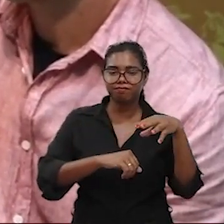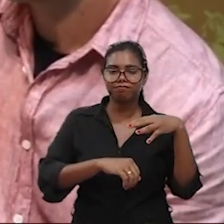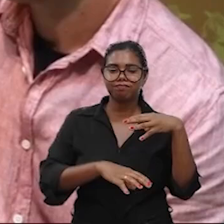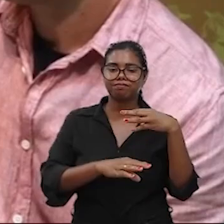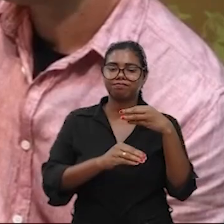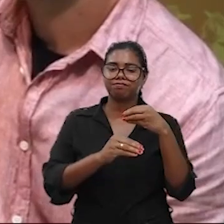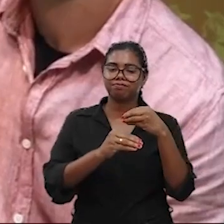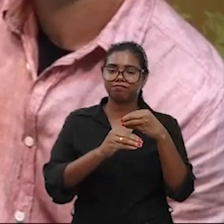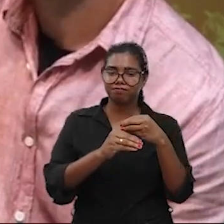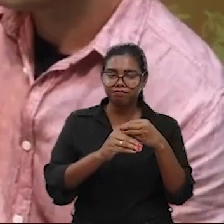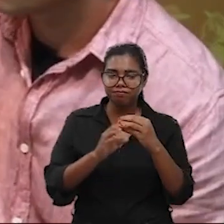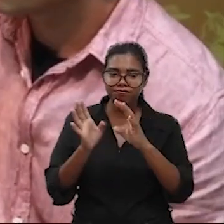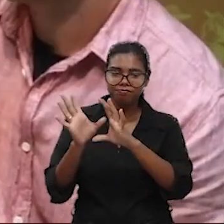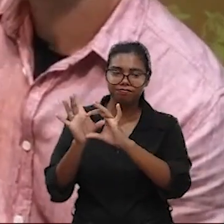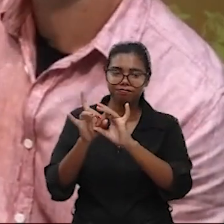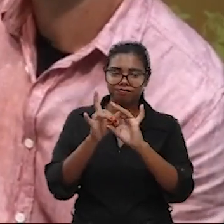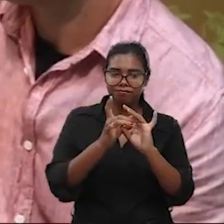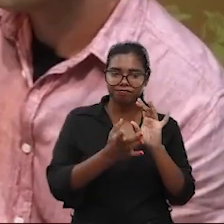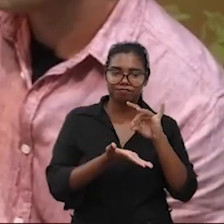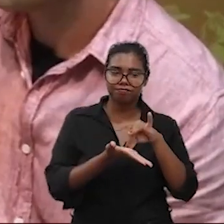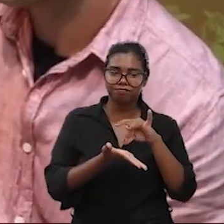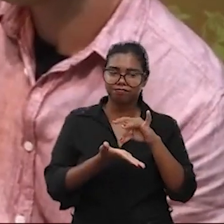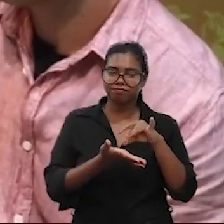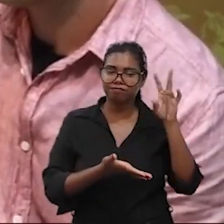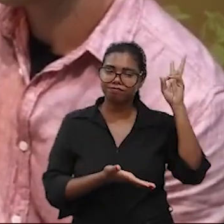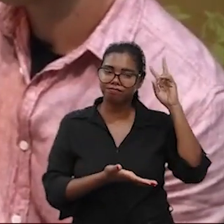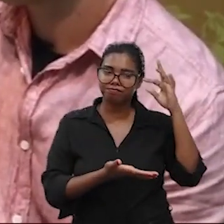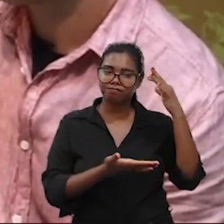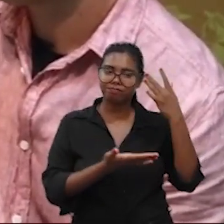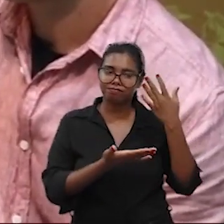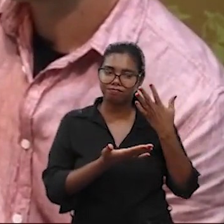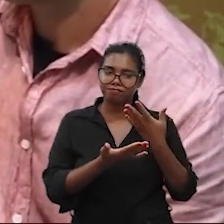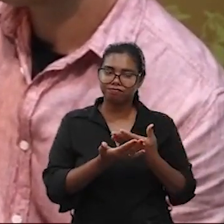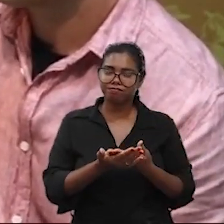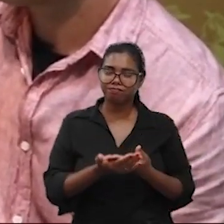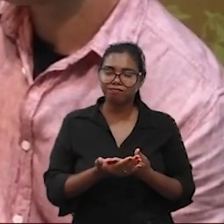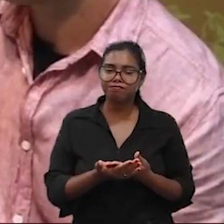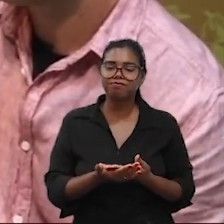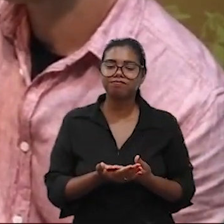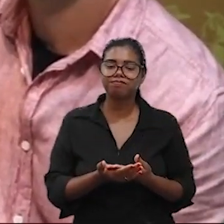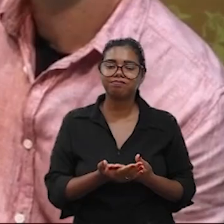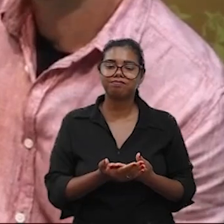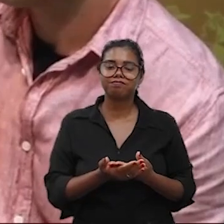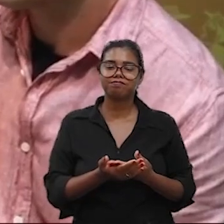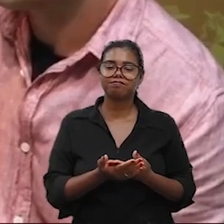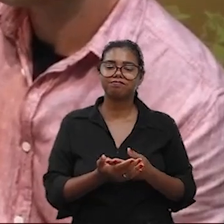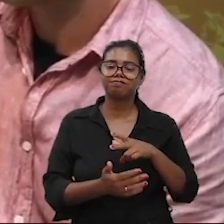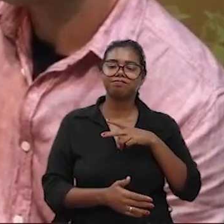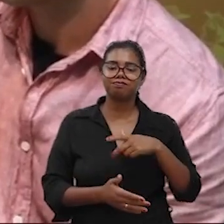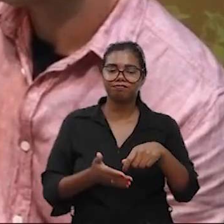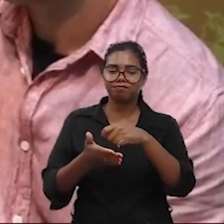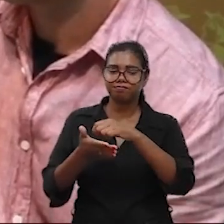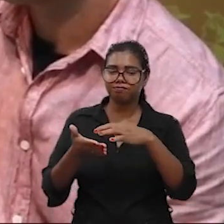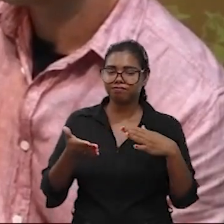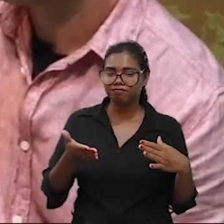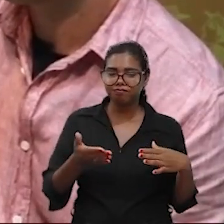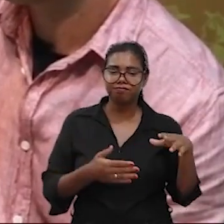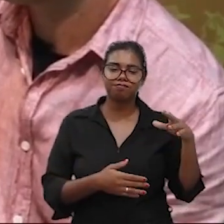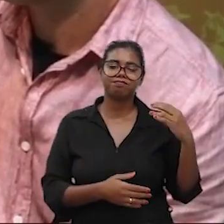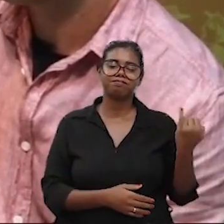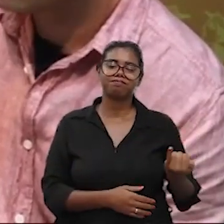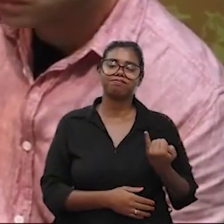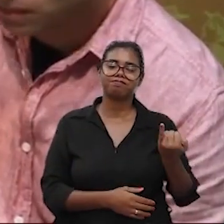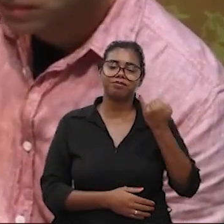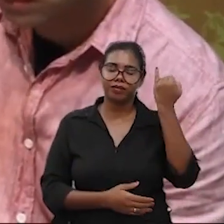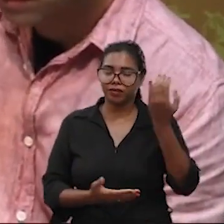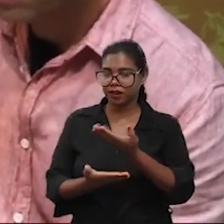desses contextos originais, históricos, né, pessoais do compositor. Então, é importantíssimo. Você também